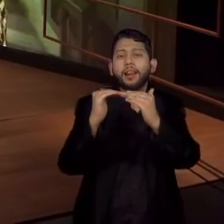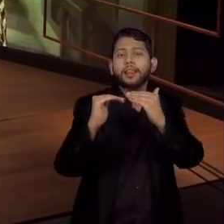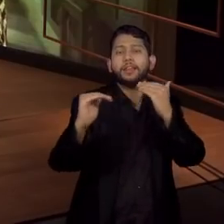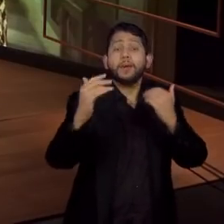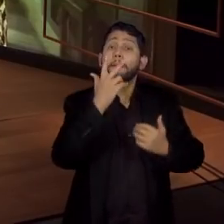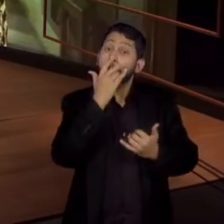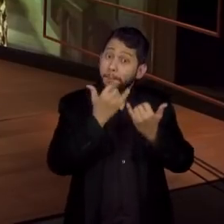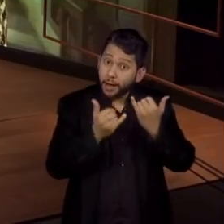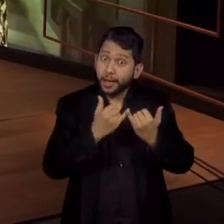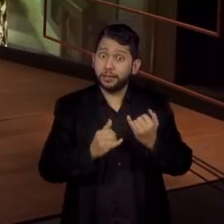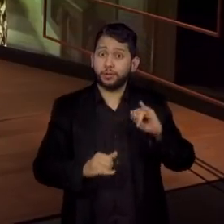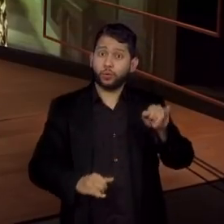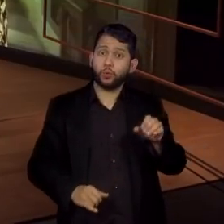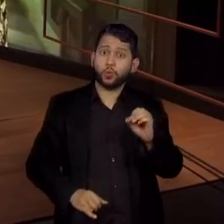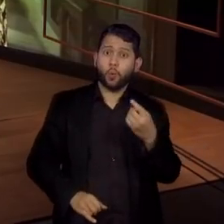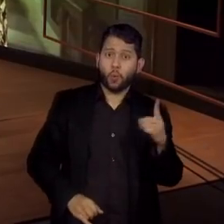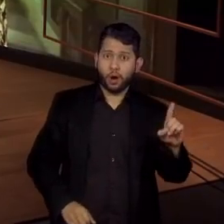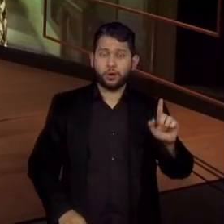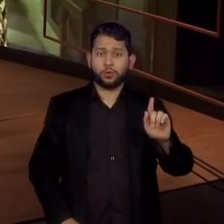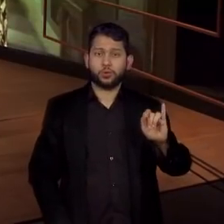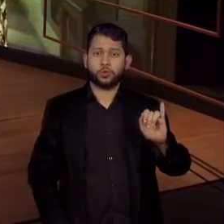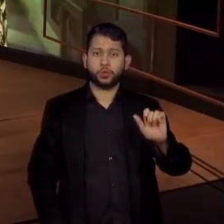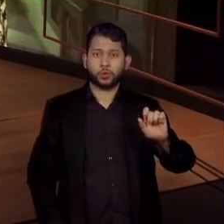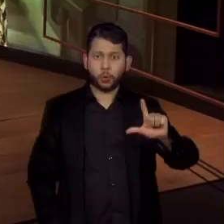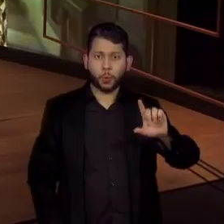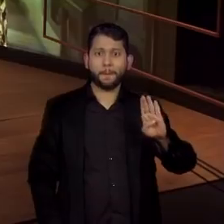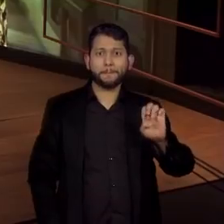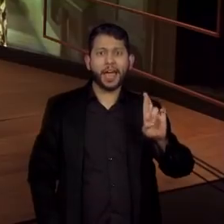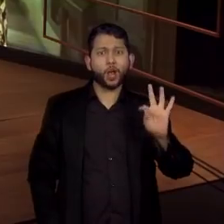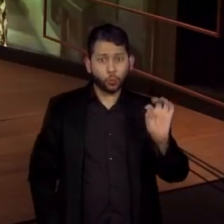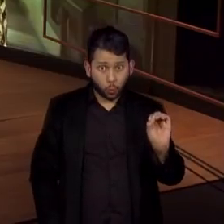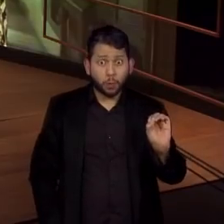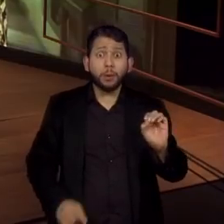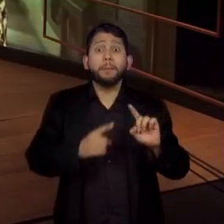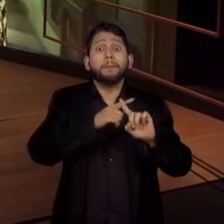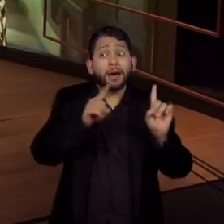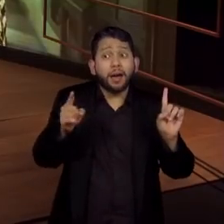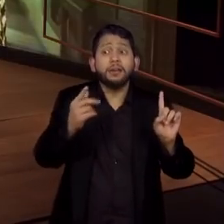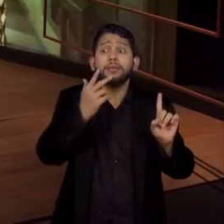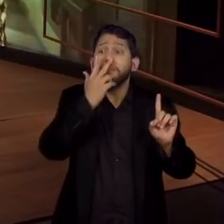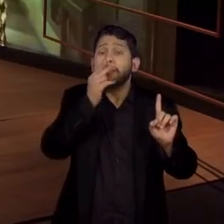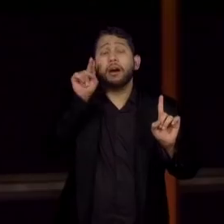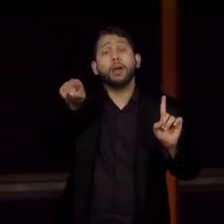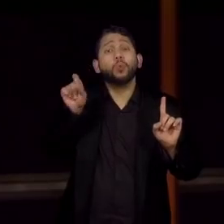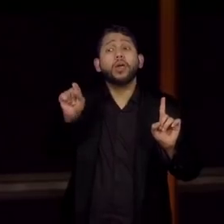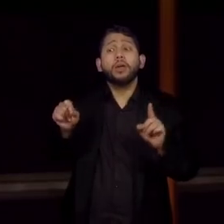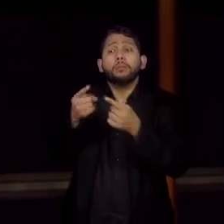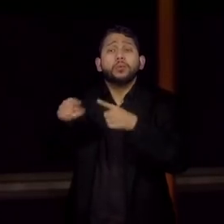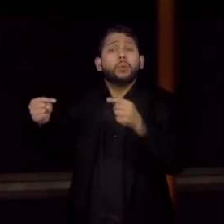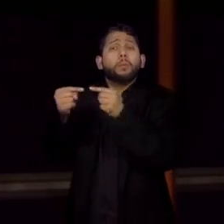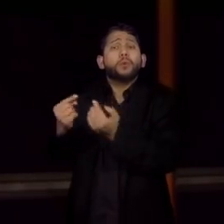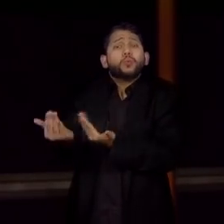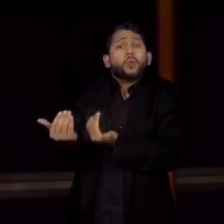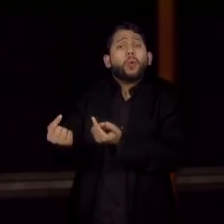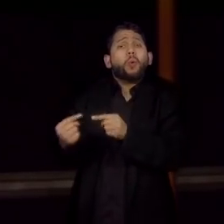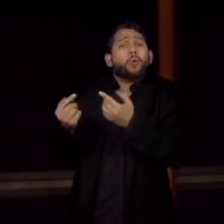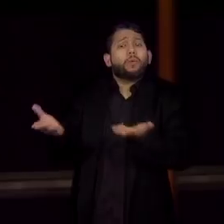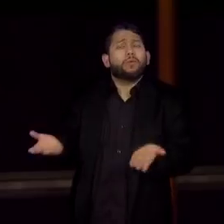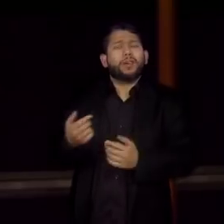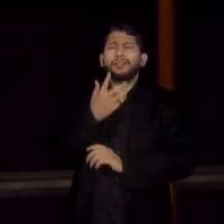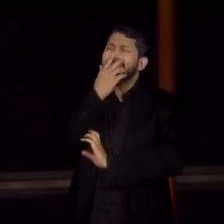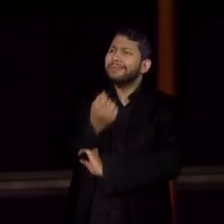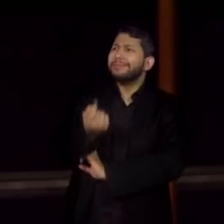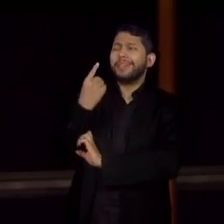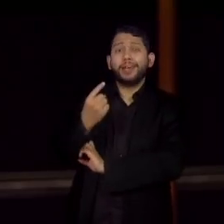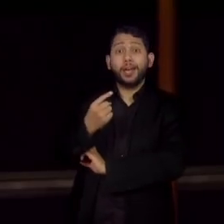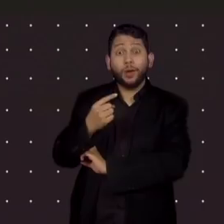mas cantando música pop, música para a juventude. Achei aquilo achei interessante, aquilo que lá atrás,